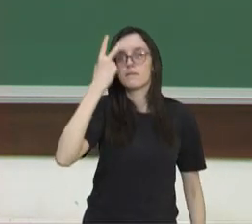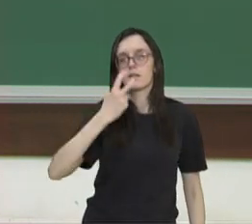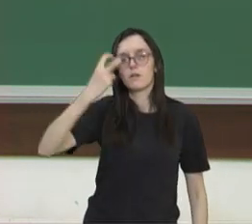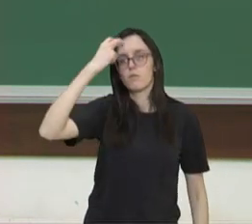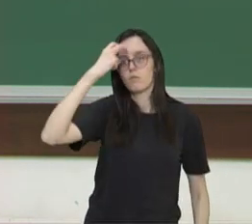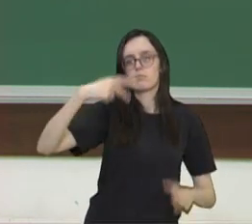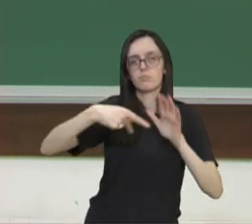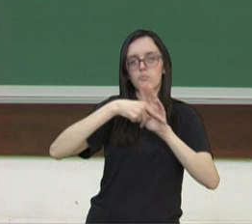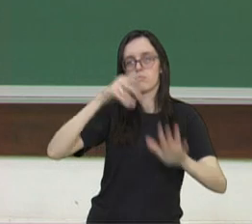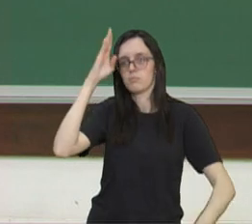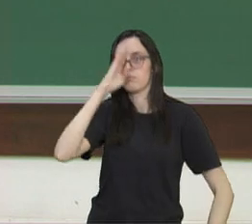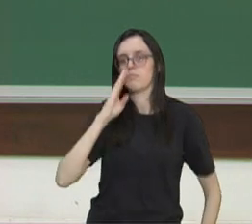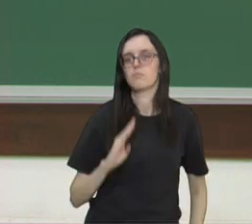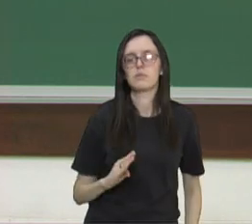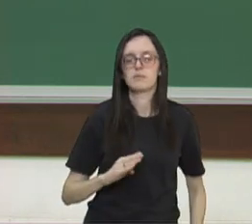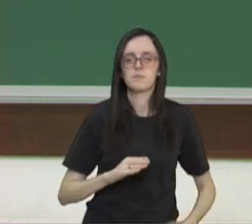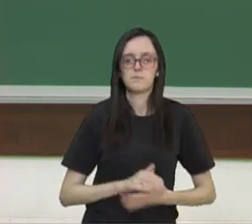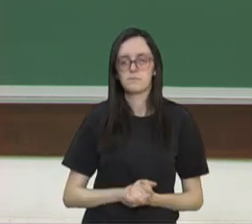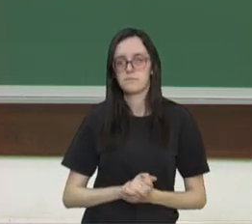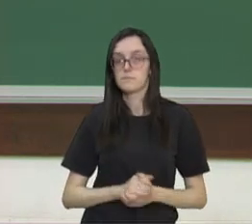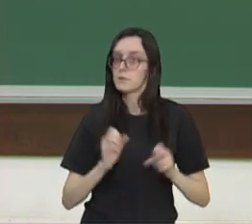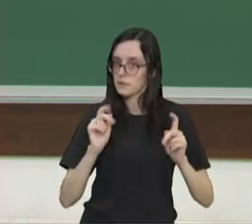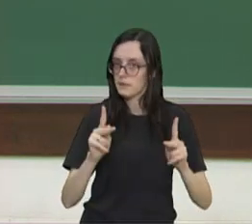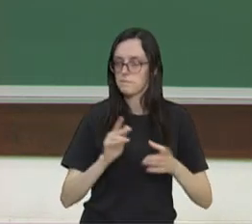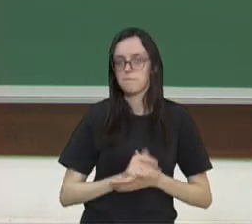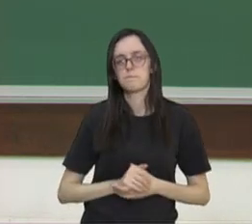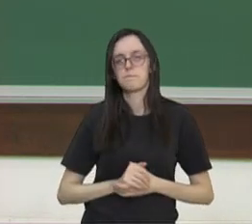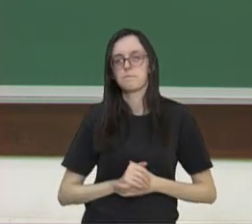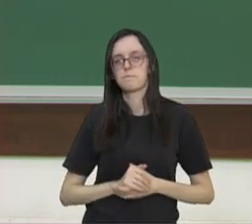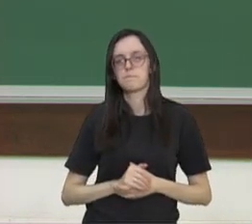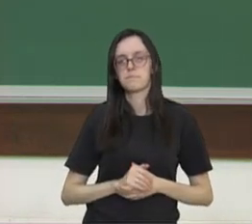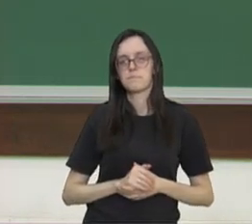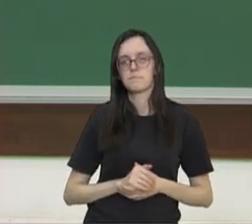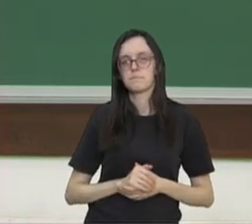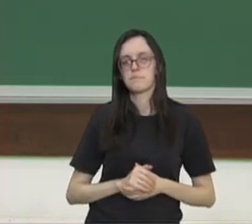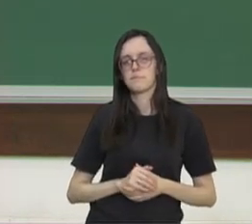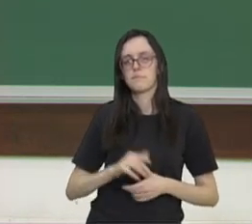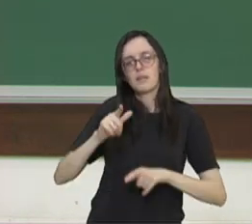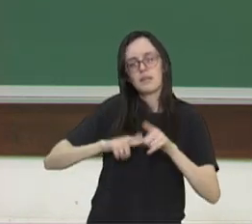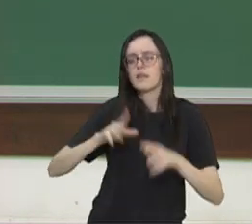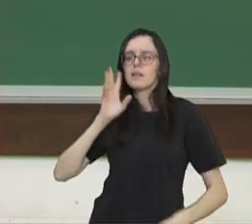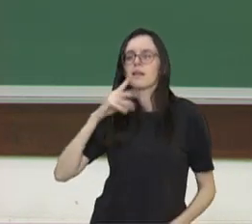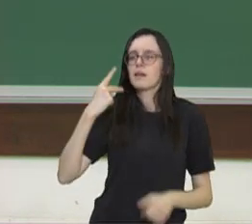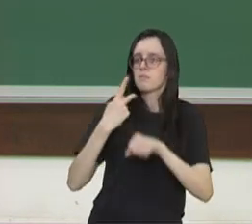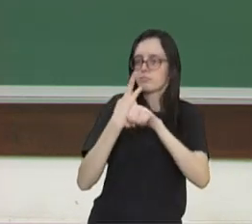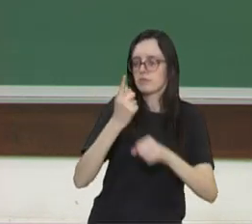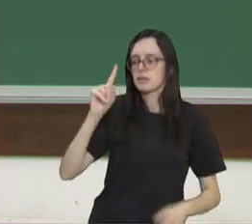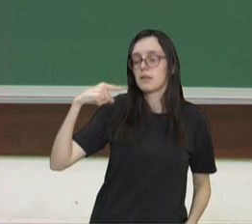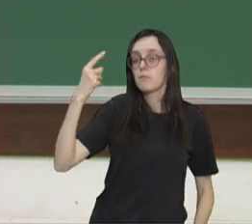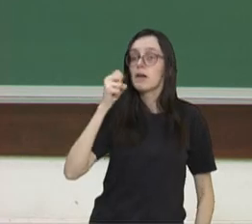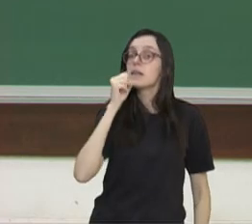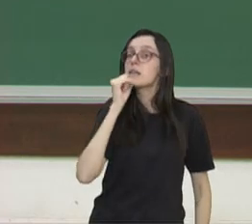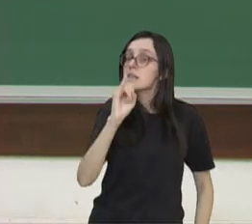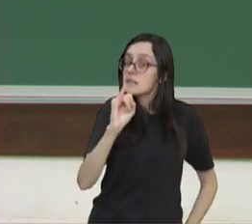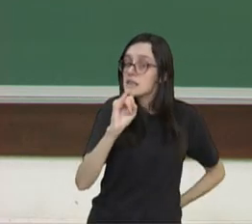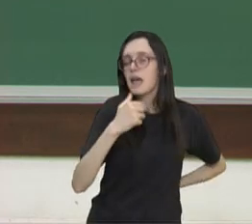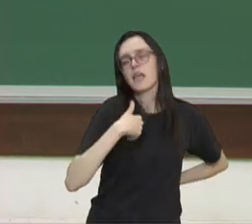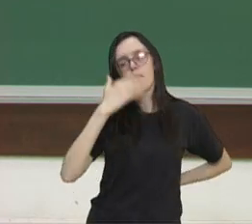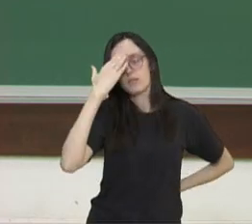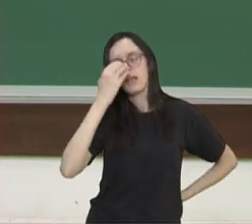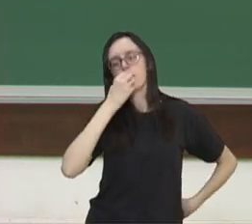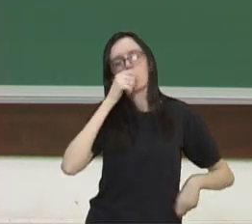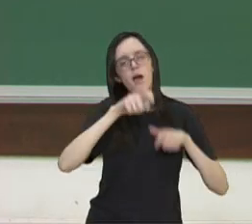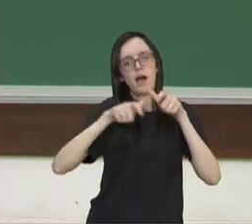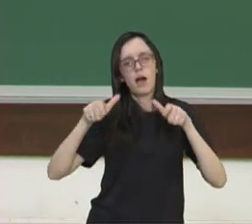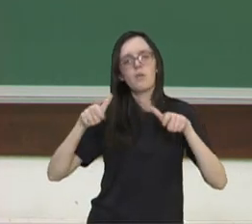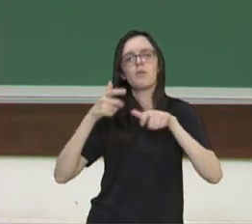cultura brasileira, então, aí. Ok? Uma letra muito legal, uma música muito boa, procure ela depois, se você... Eu sei que os bons alunos já